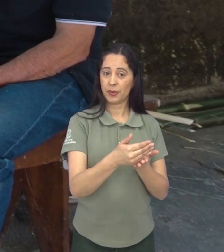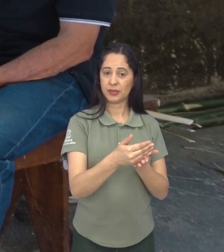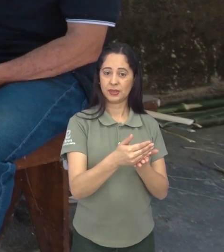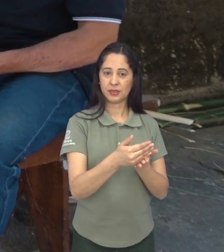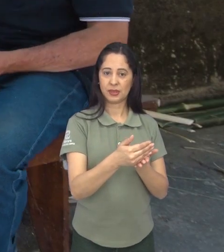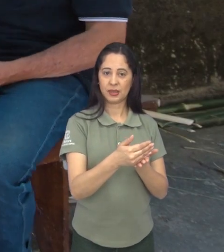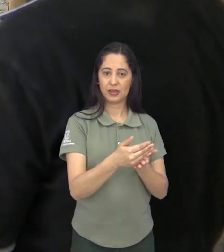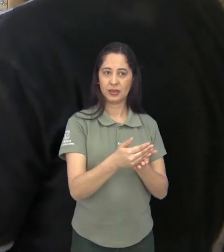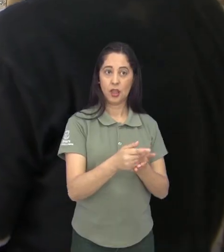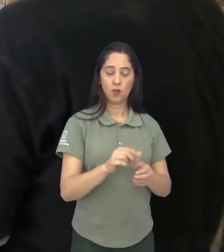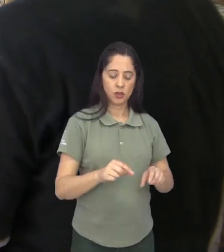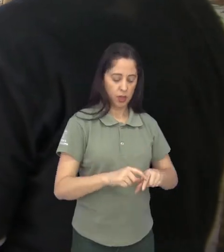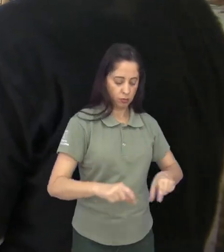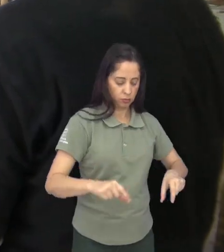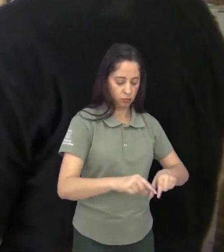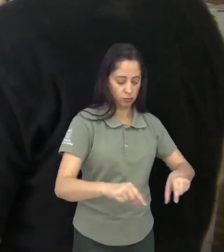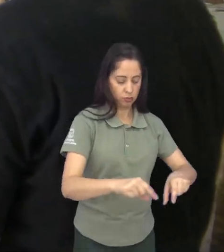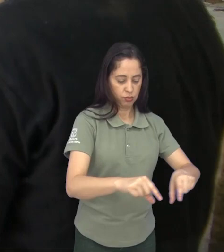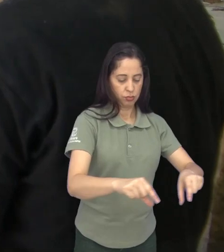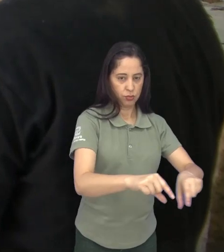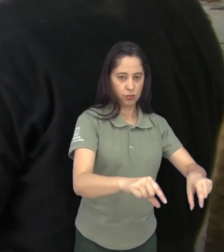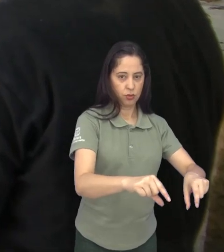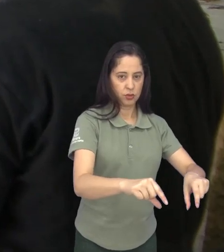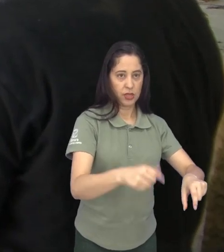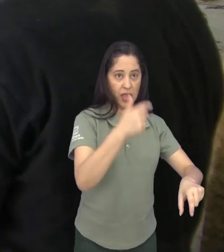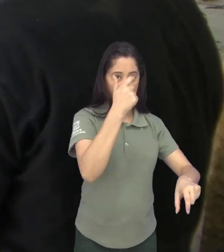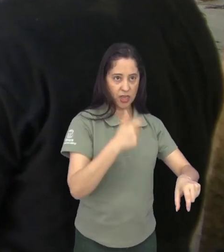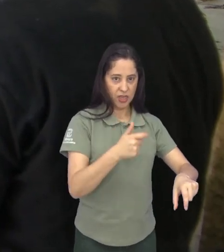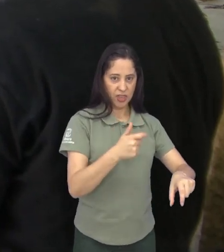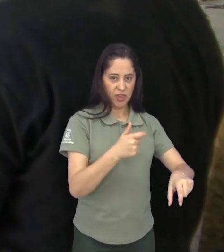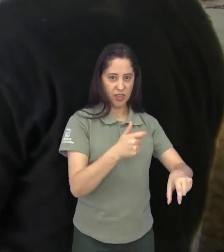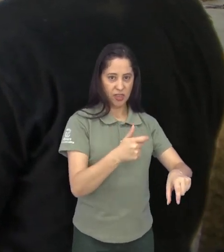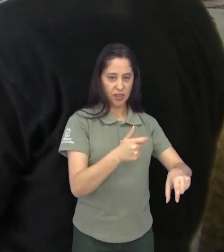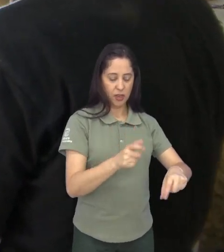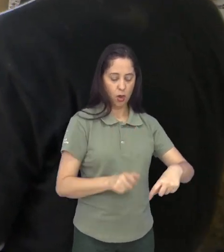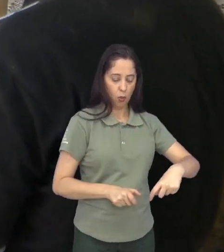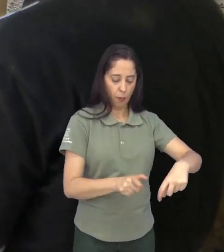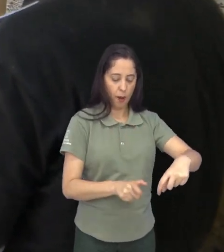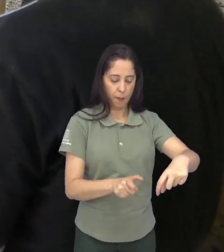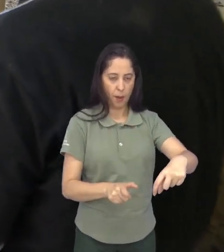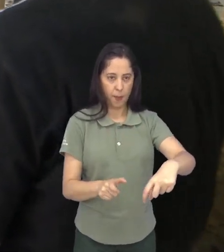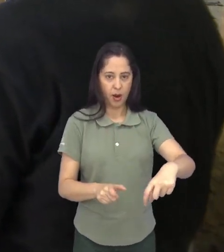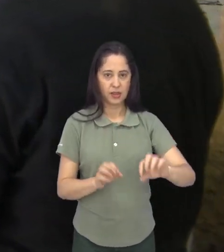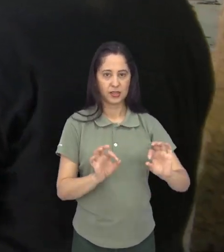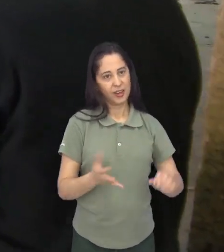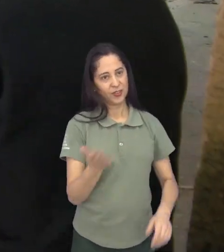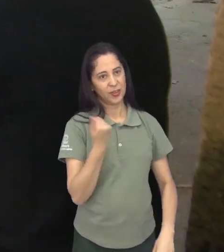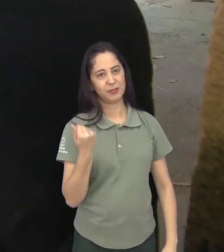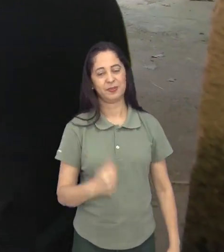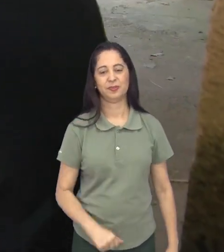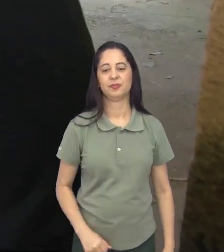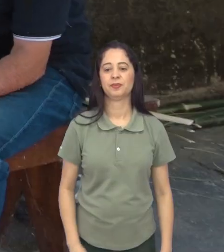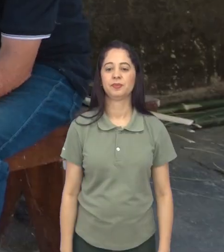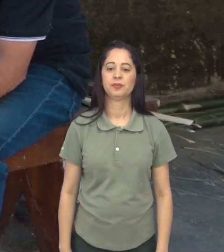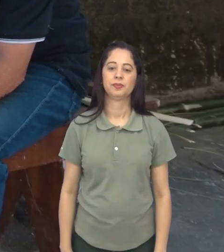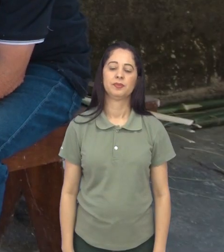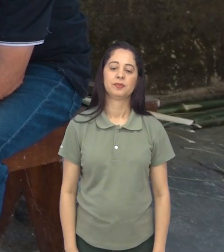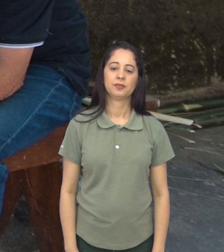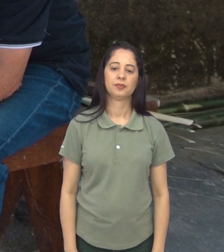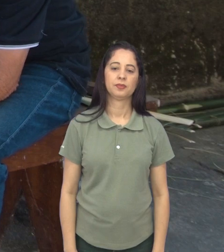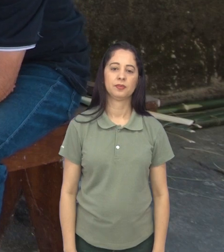com a estrutura. Então você vem com as varetinhas pra cá e eu vou no meu sentido. Bora lá